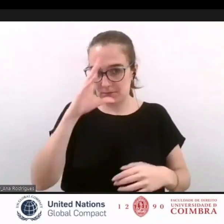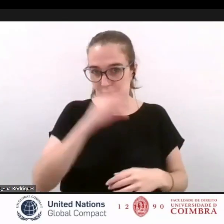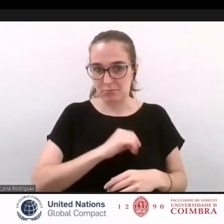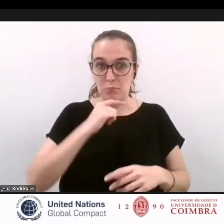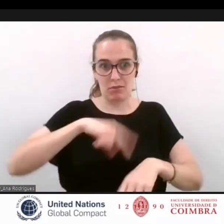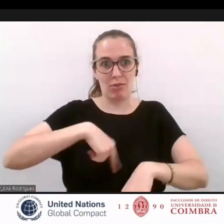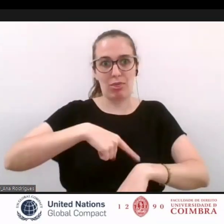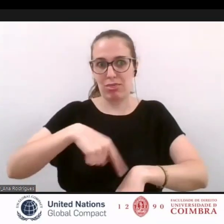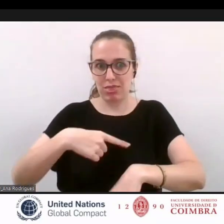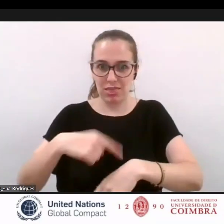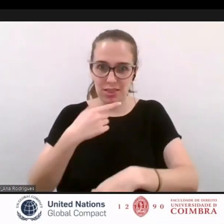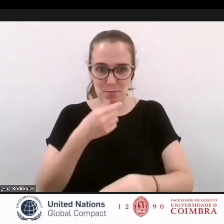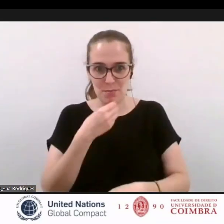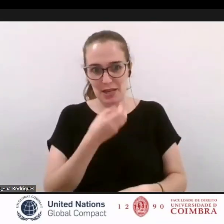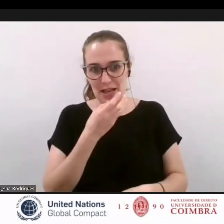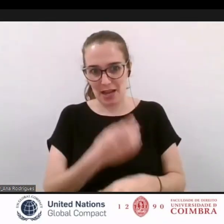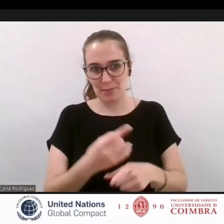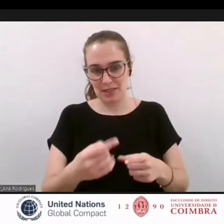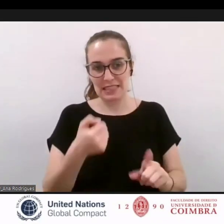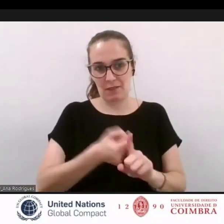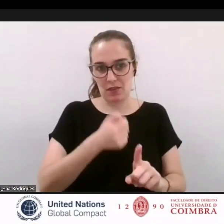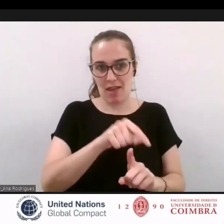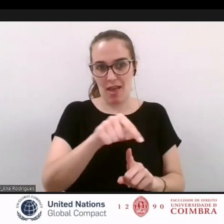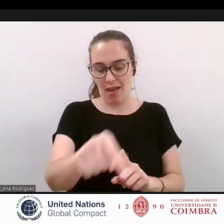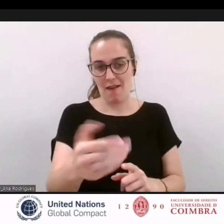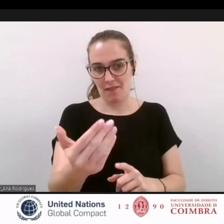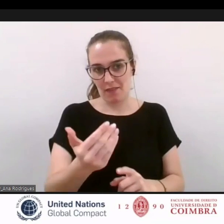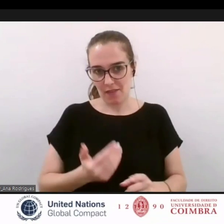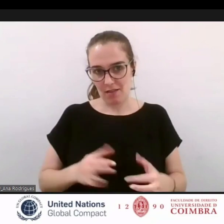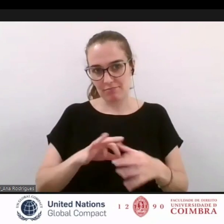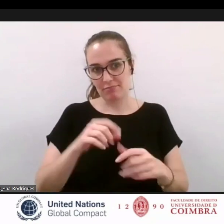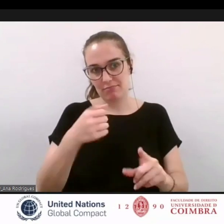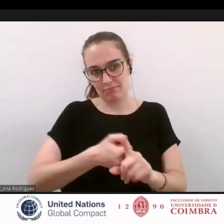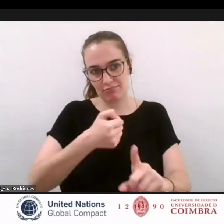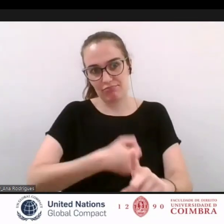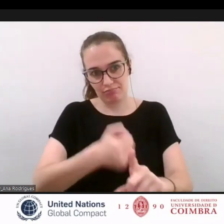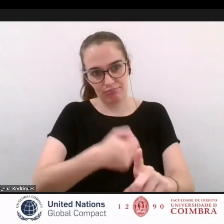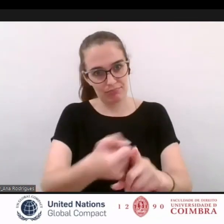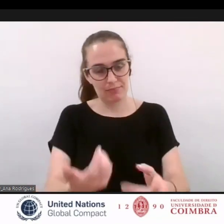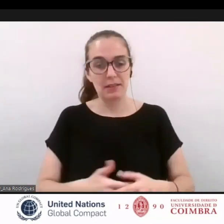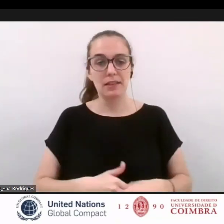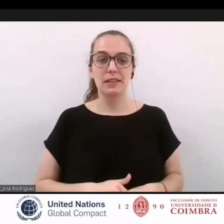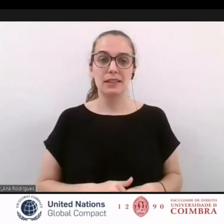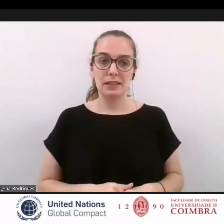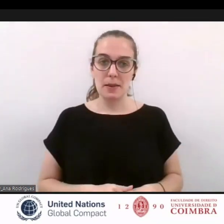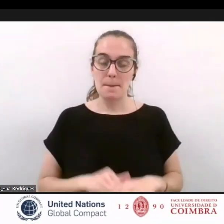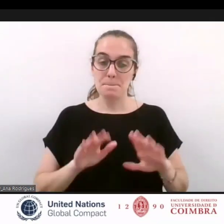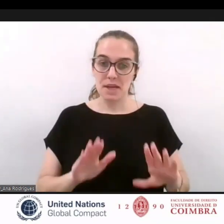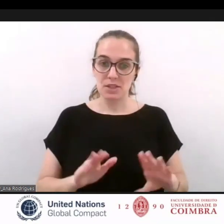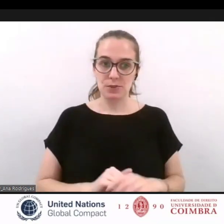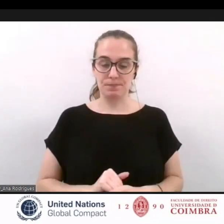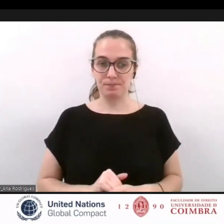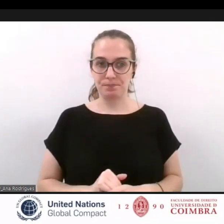muitos minutos a falar nos vários desafios que se colocam nesta perspectiva global,